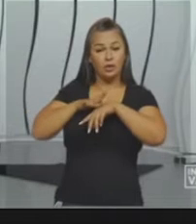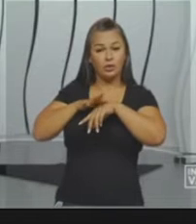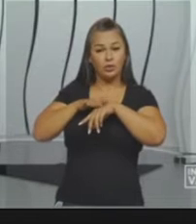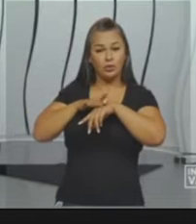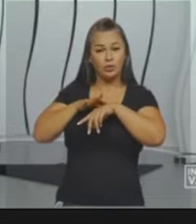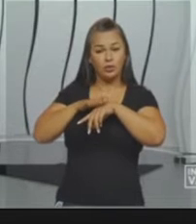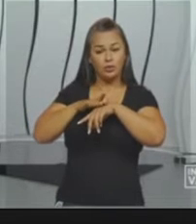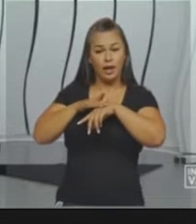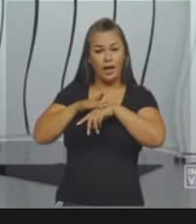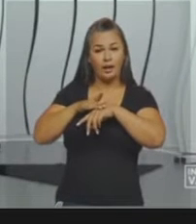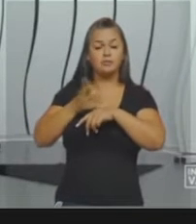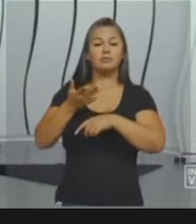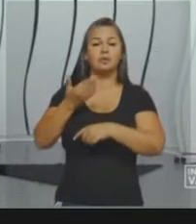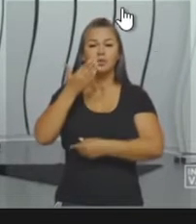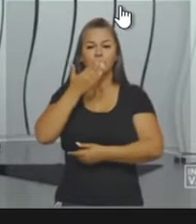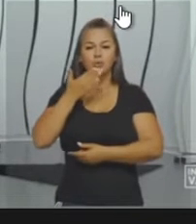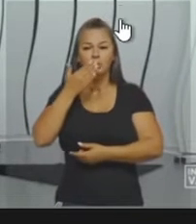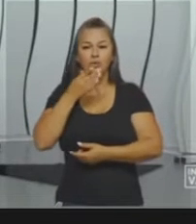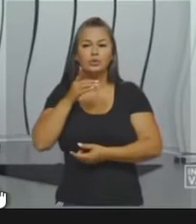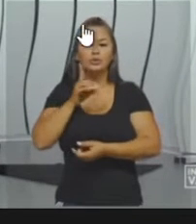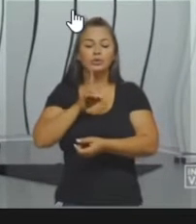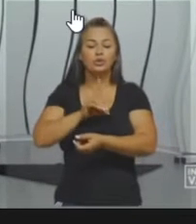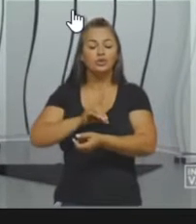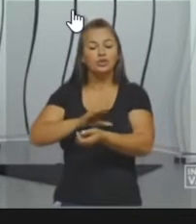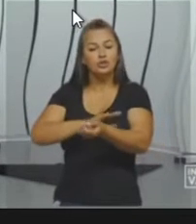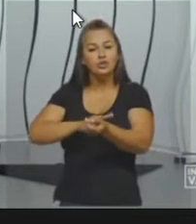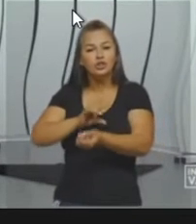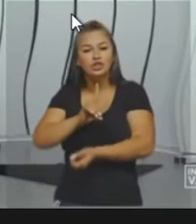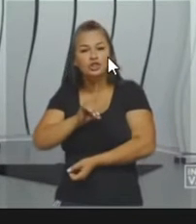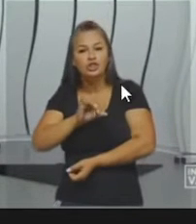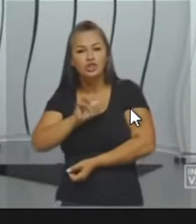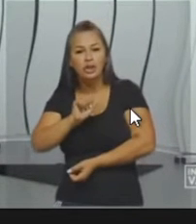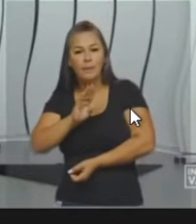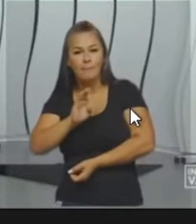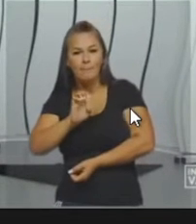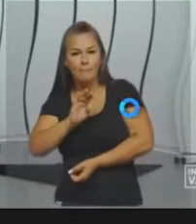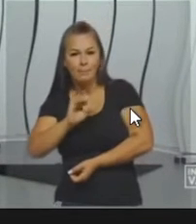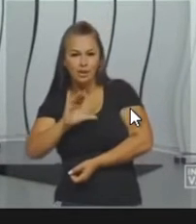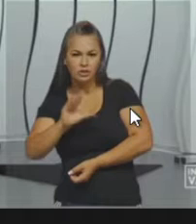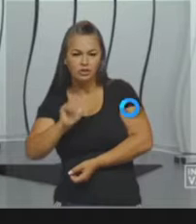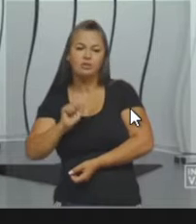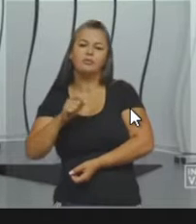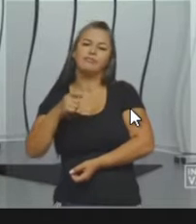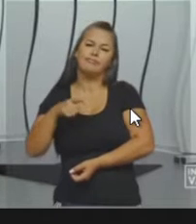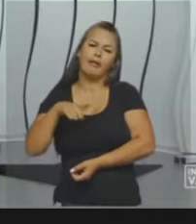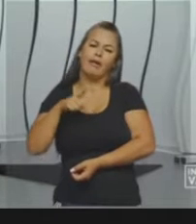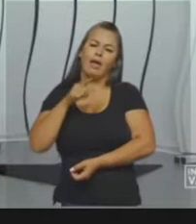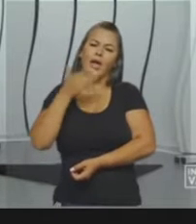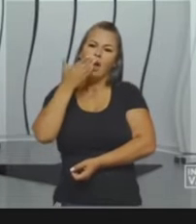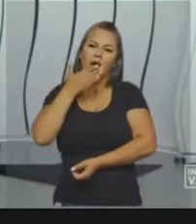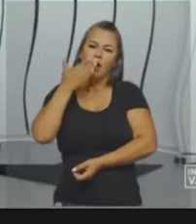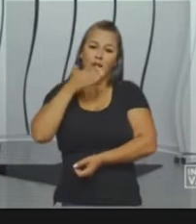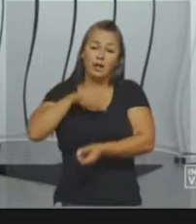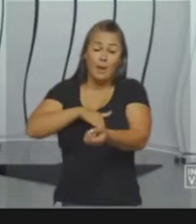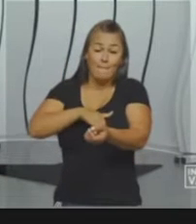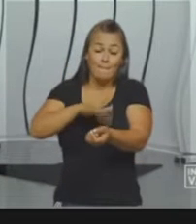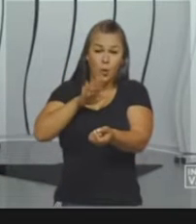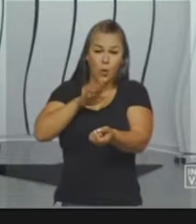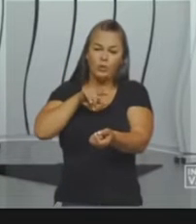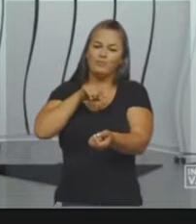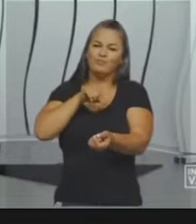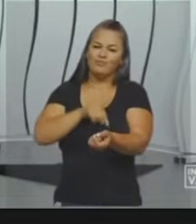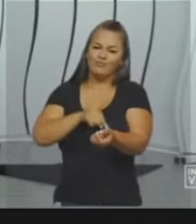muita glicose no sangue. As bactérias, elas podem ser usadas para produzir